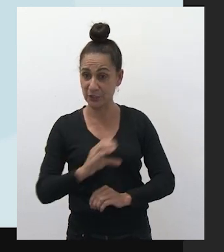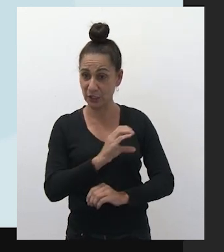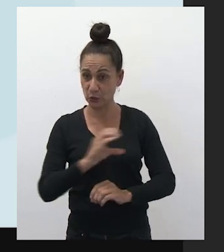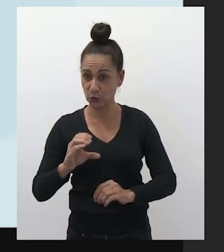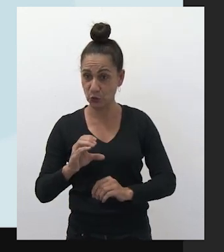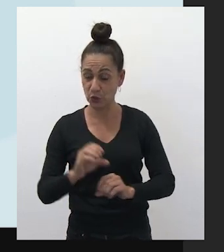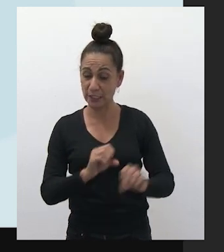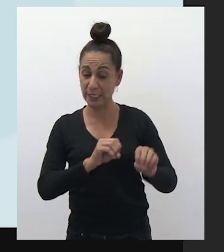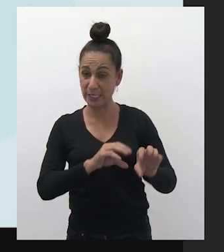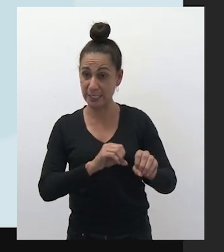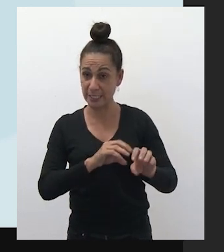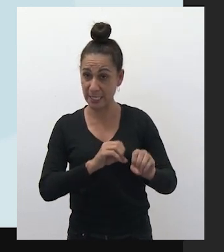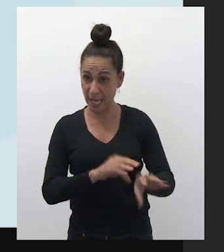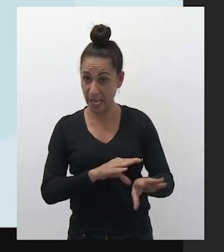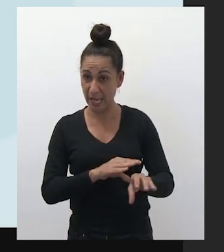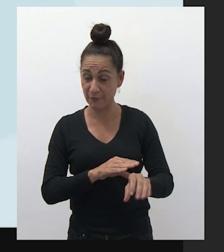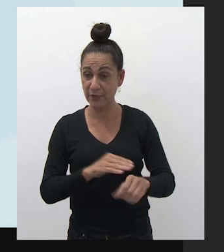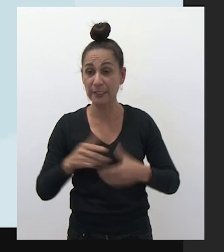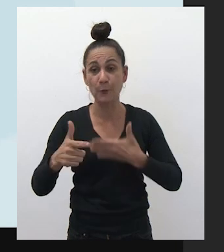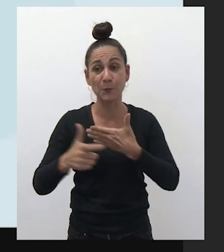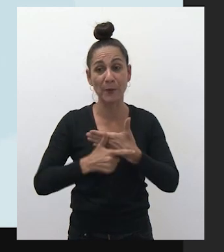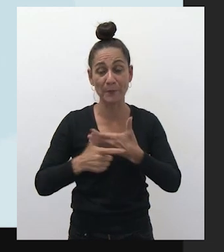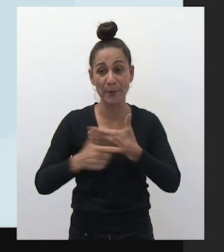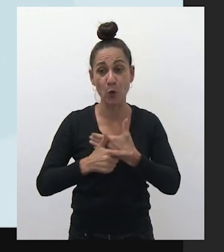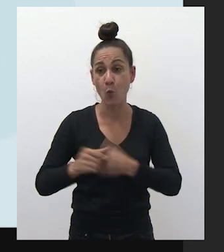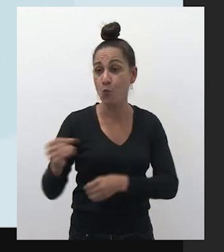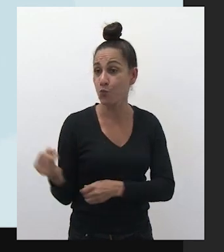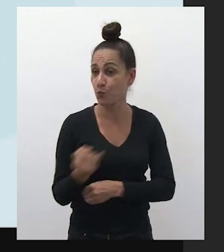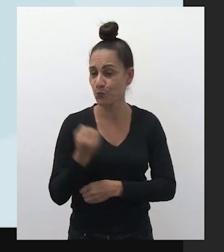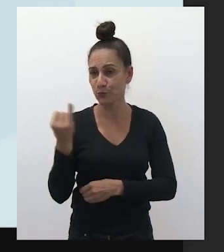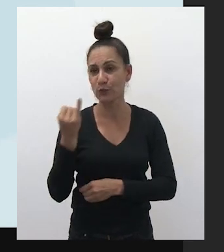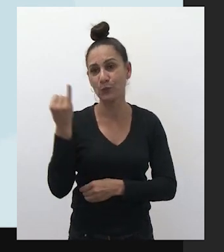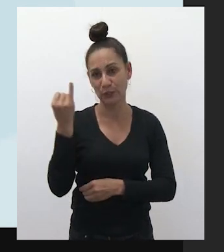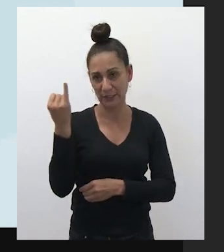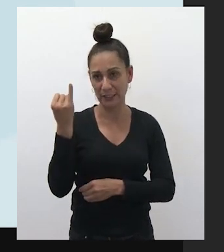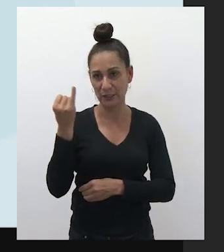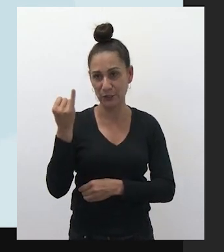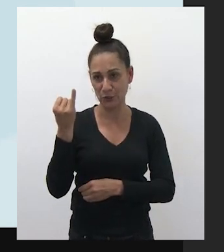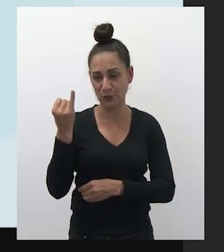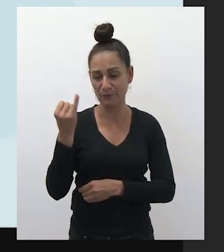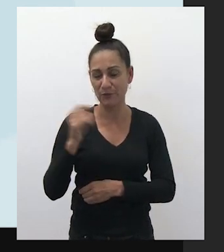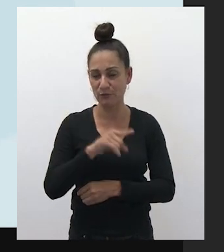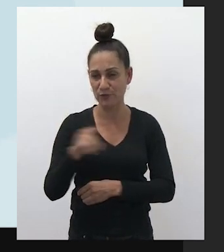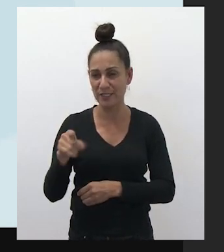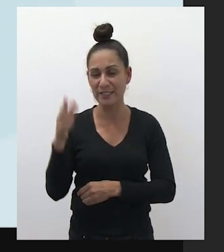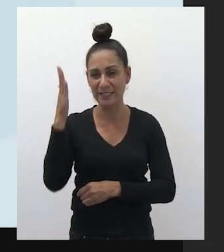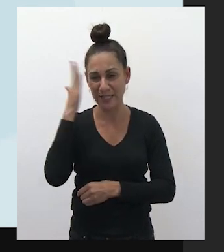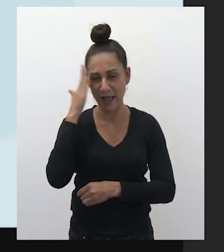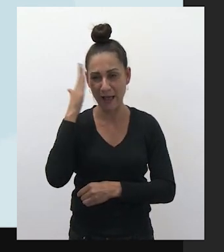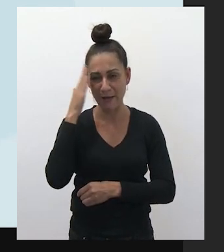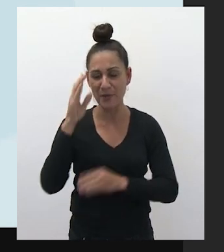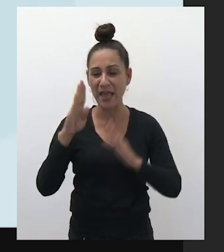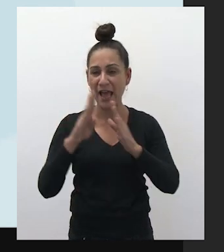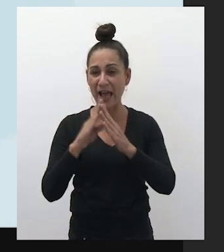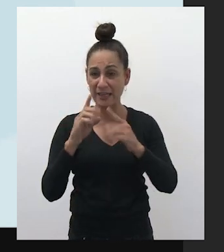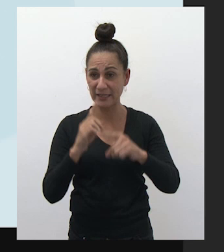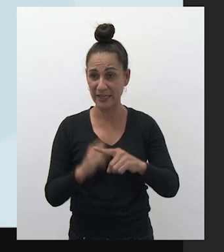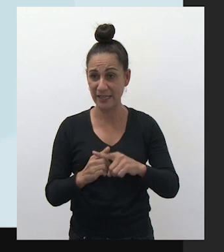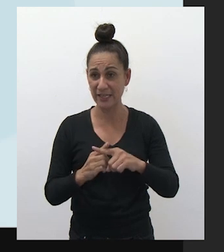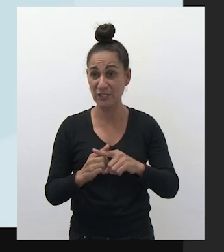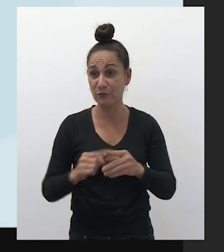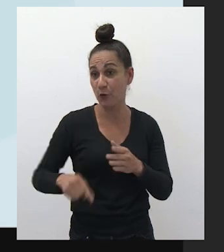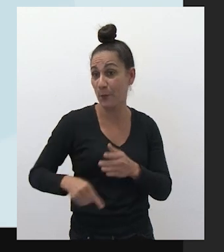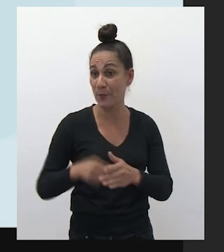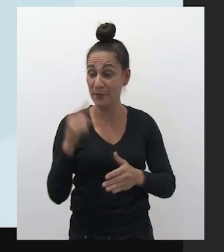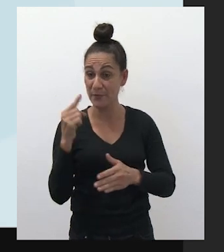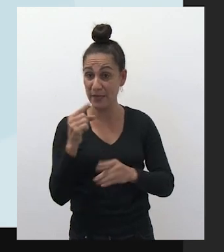Católica, que, enfim, tem um papel importante, vocês sabem, a Igreja já foi do primeiro